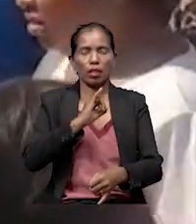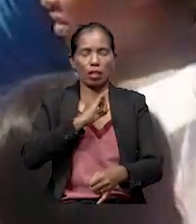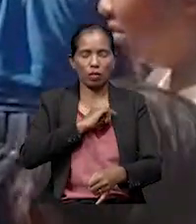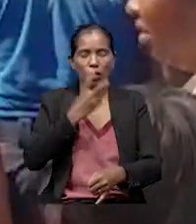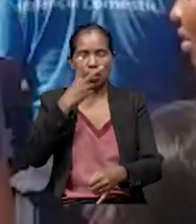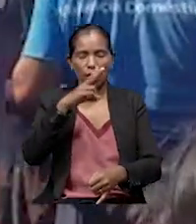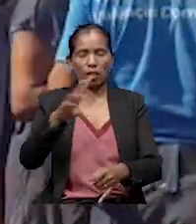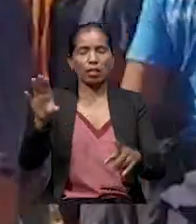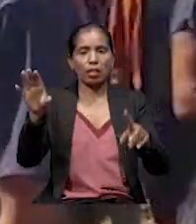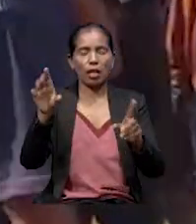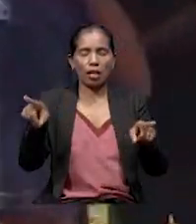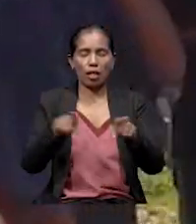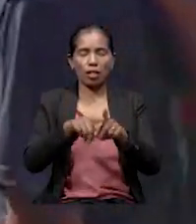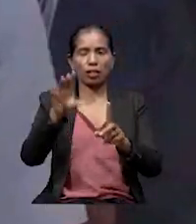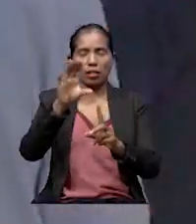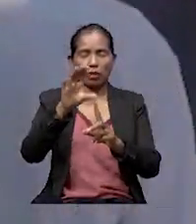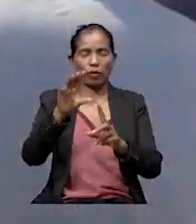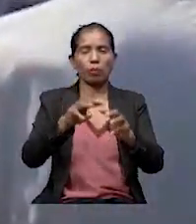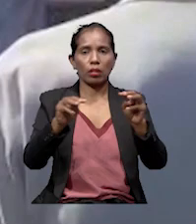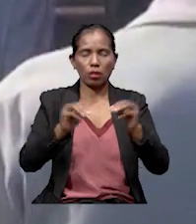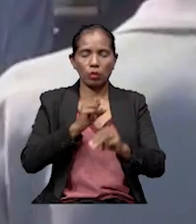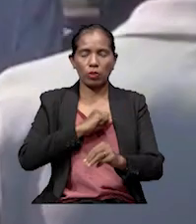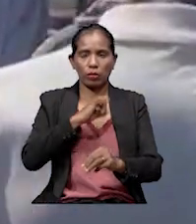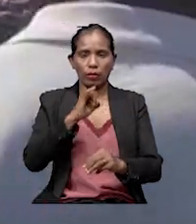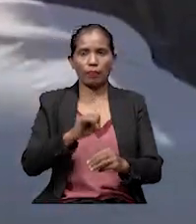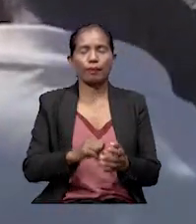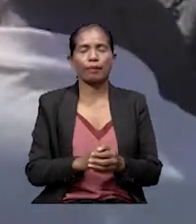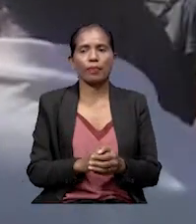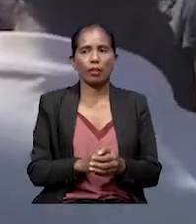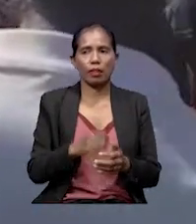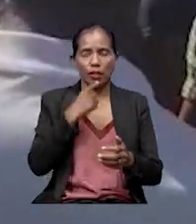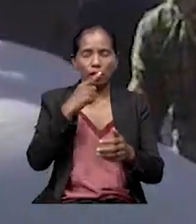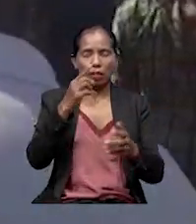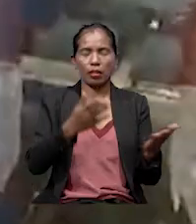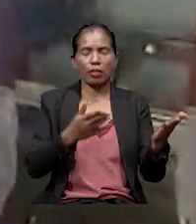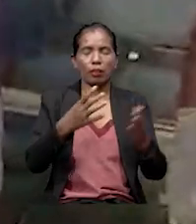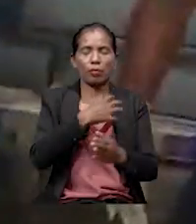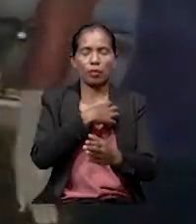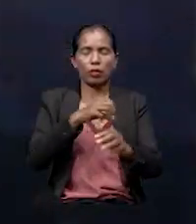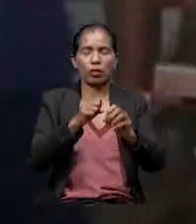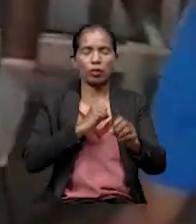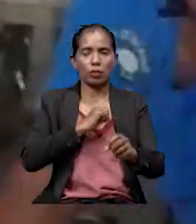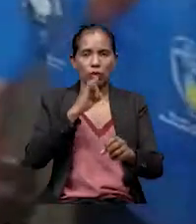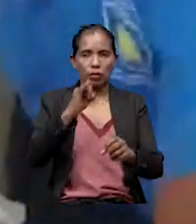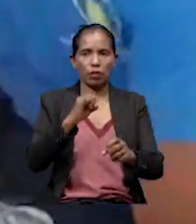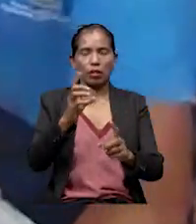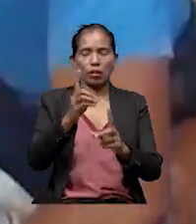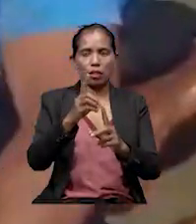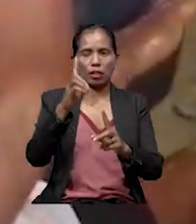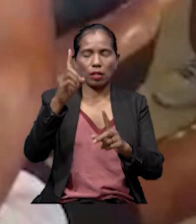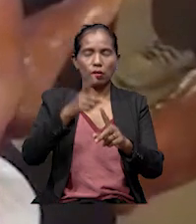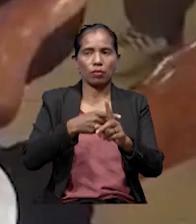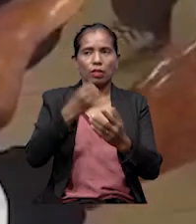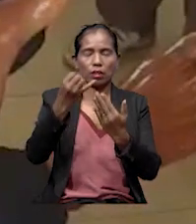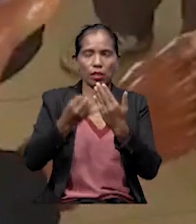Hanesan comandante município Cova Lima. Comandante Basílio de Jesus comanda Penetele Cova Lima, Rahu e Lorong Ida Fulanzaneiro,